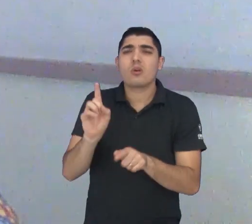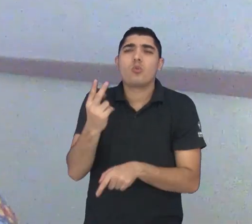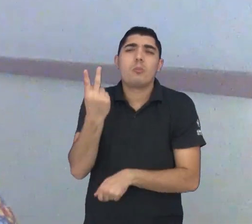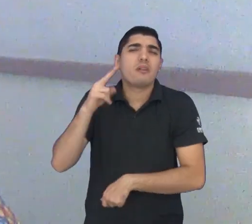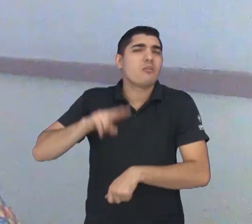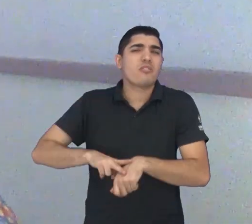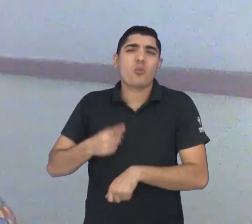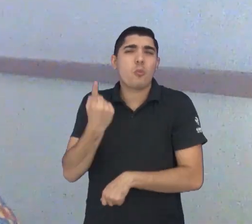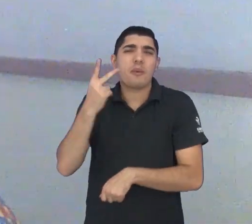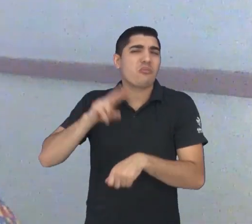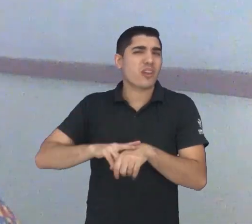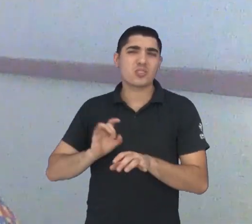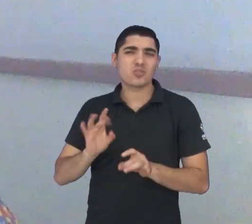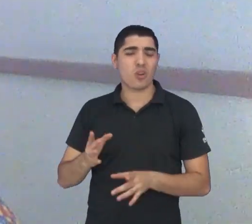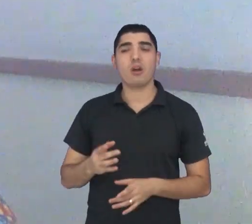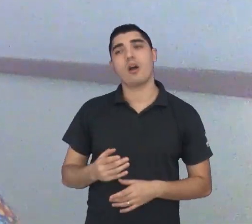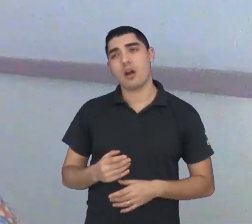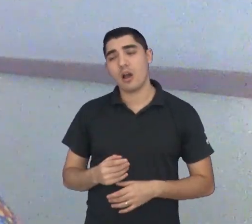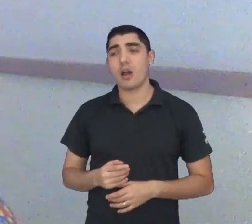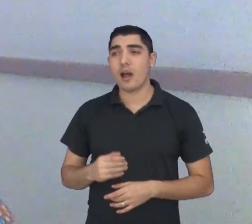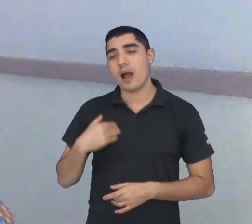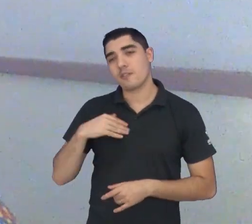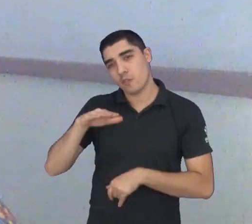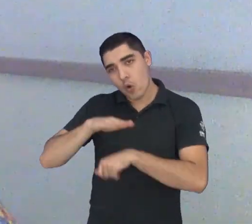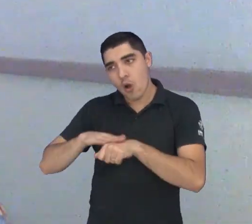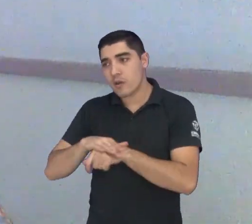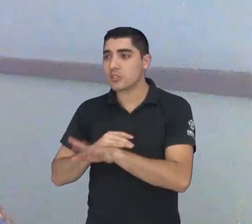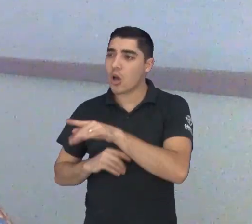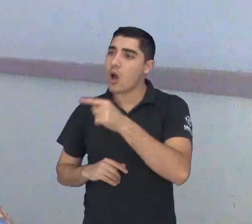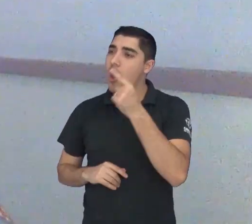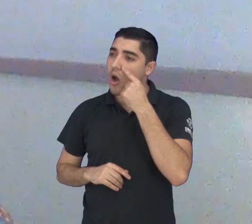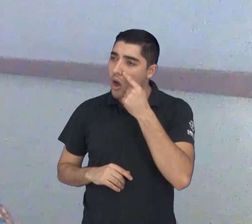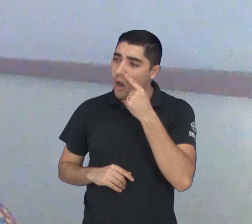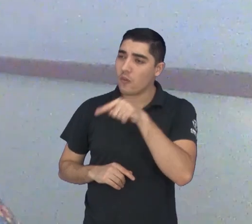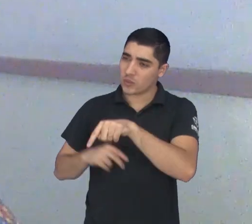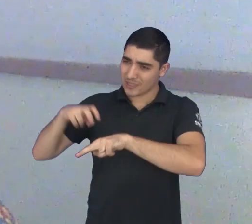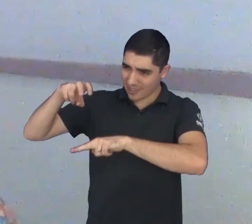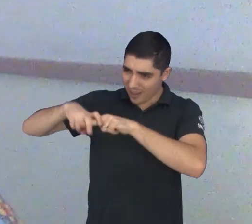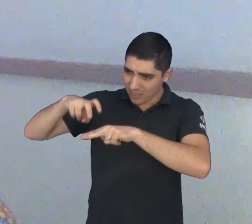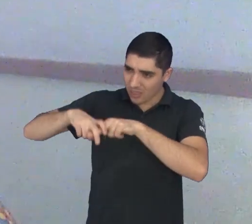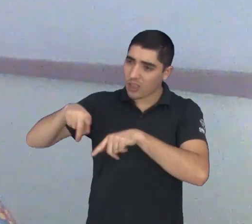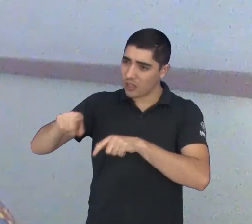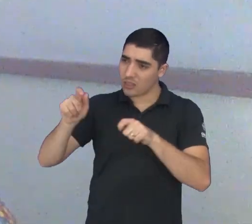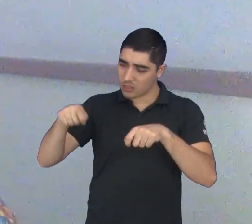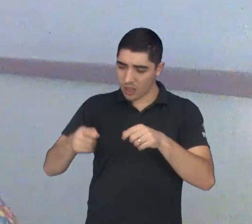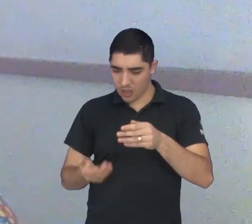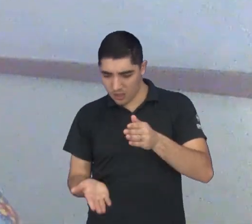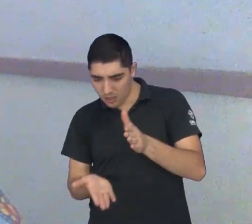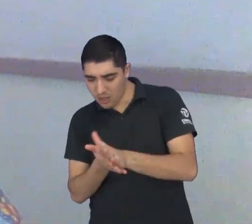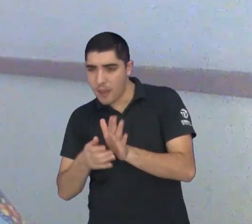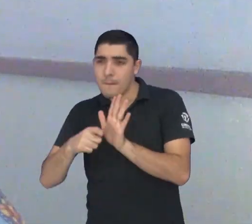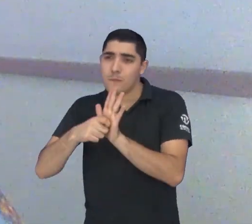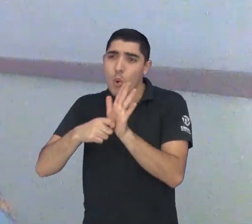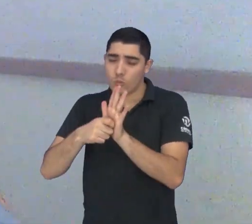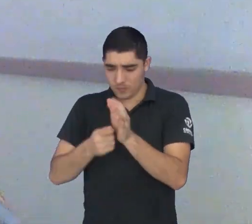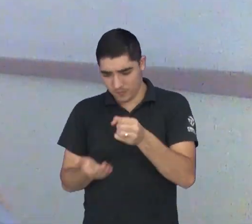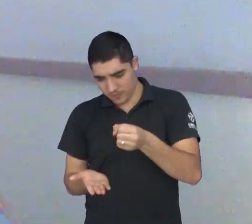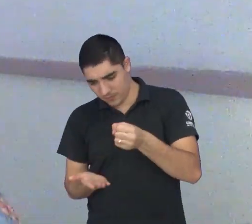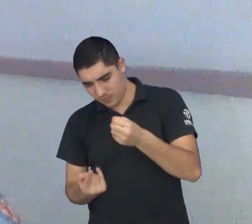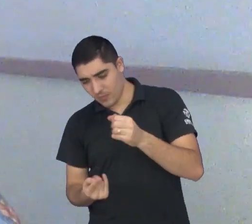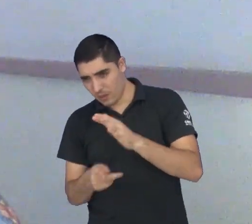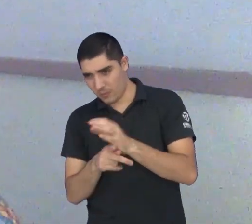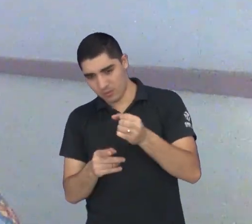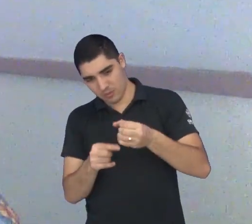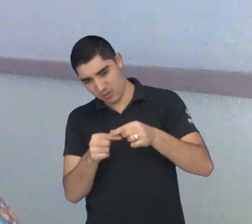ok, vamos conversar com esse morador, pedir para ele colocar o feltro debaixo dos móveis para evitar. Vamos conversar